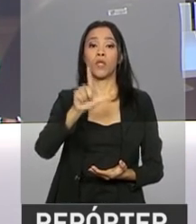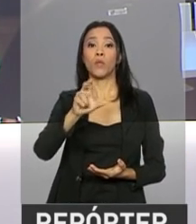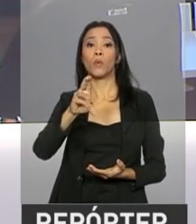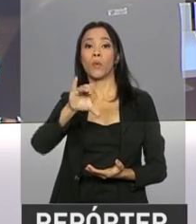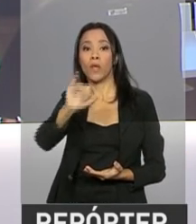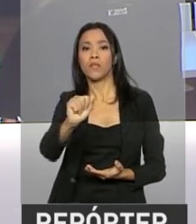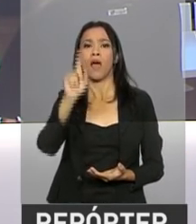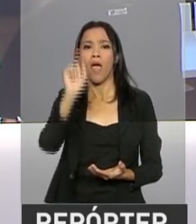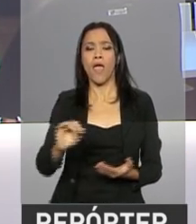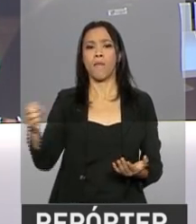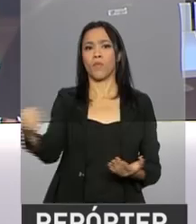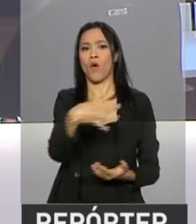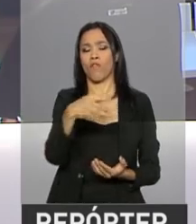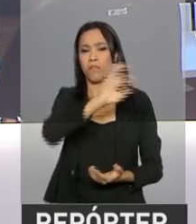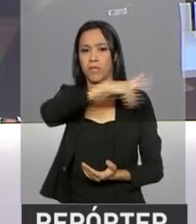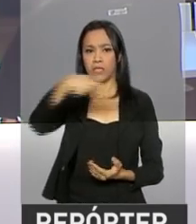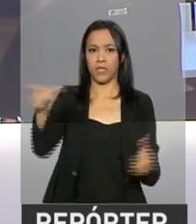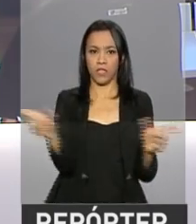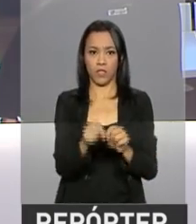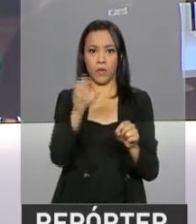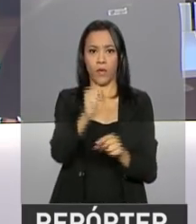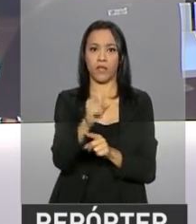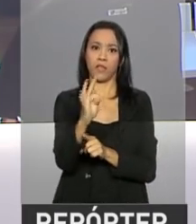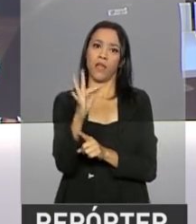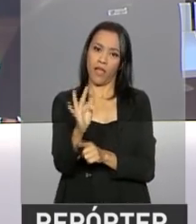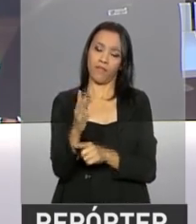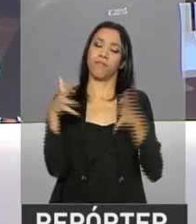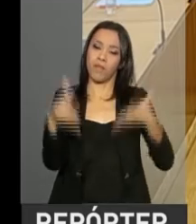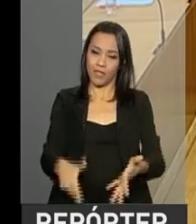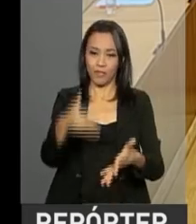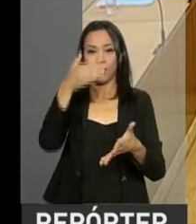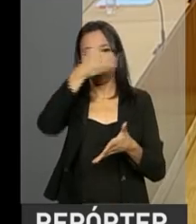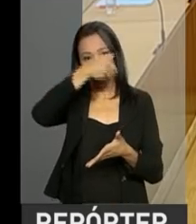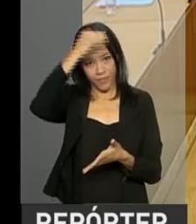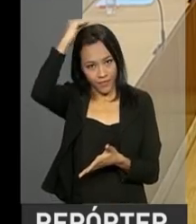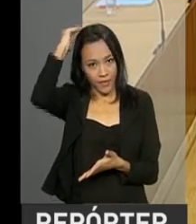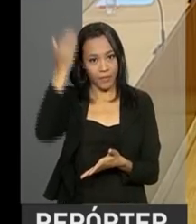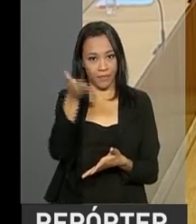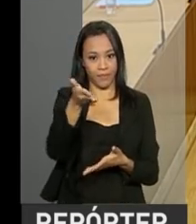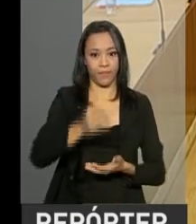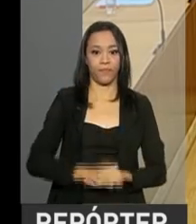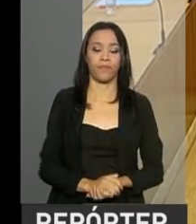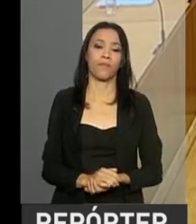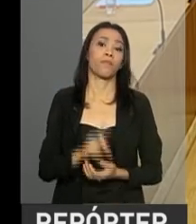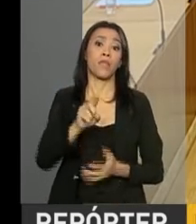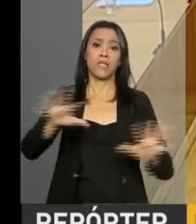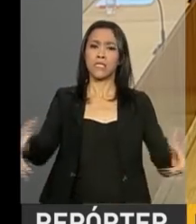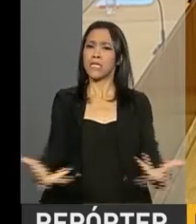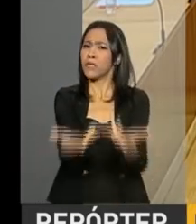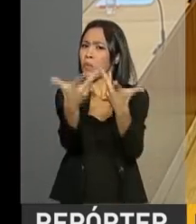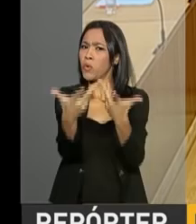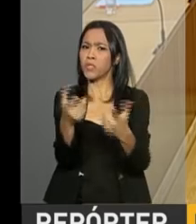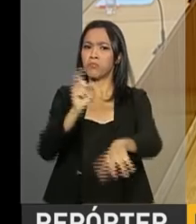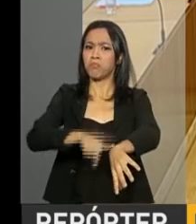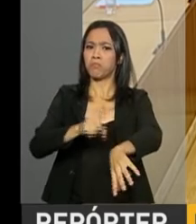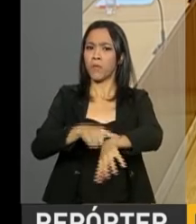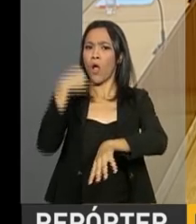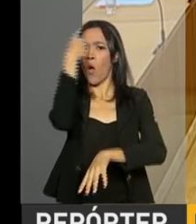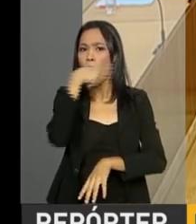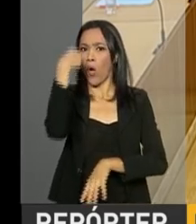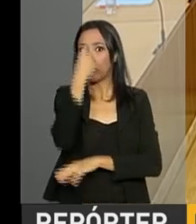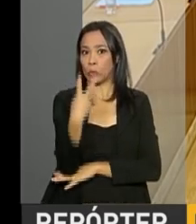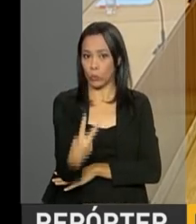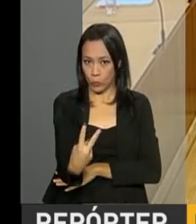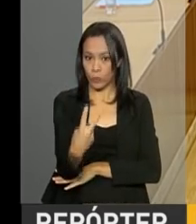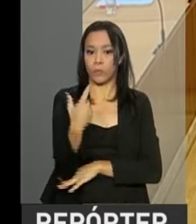Tribunal Federal. O presidente Michel Temer participou do evento. A cerimônia durou cerca de 2 horas e